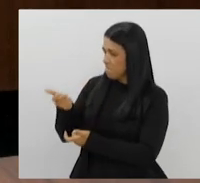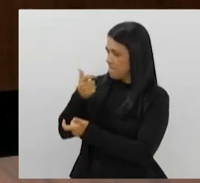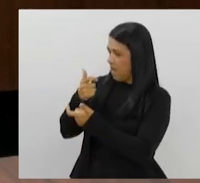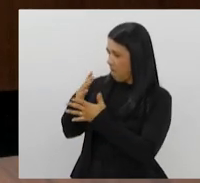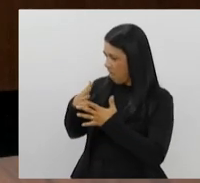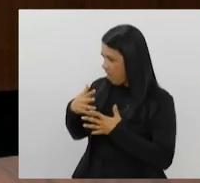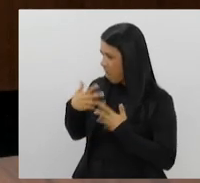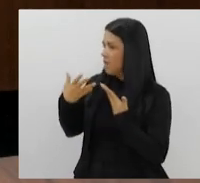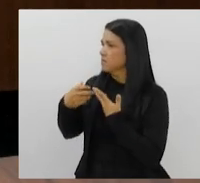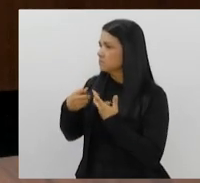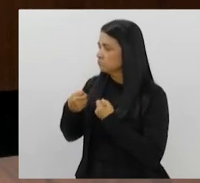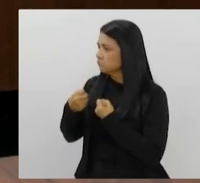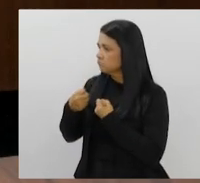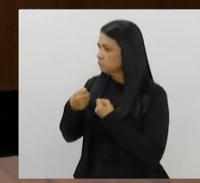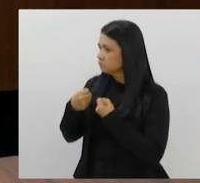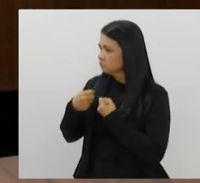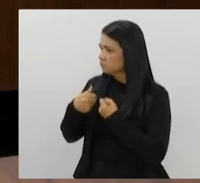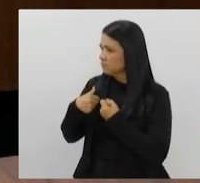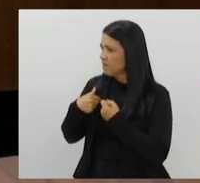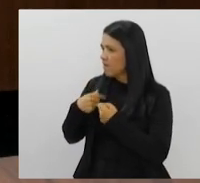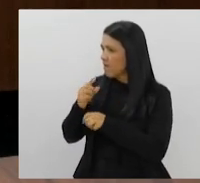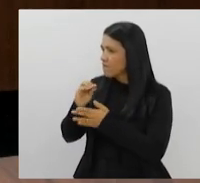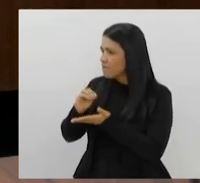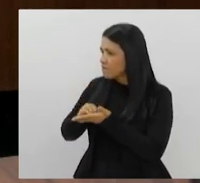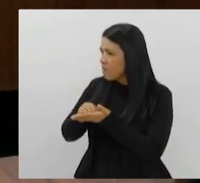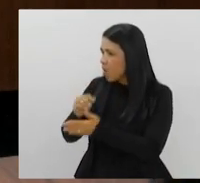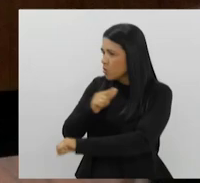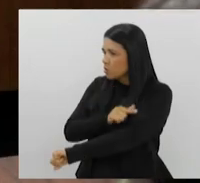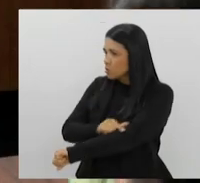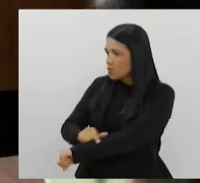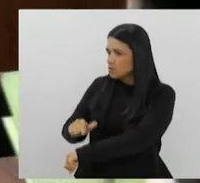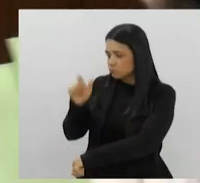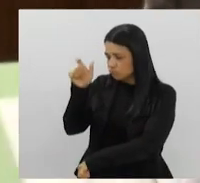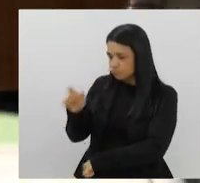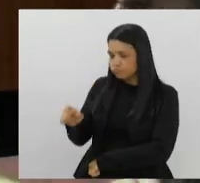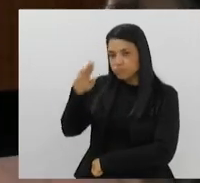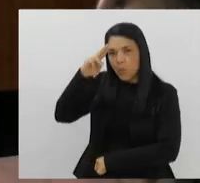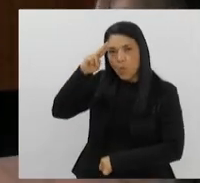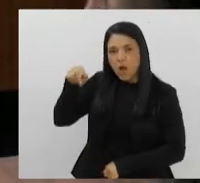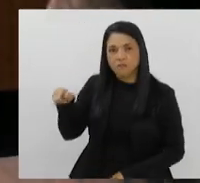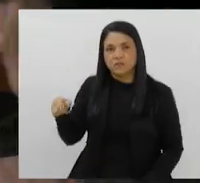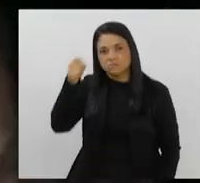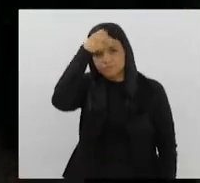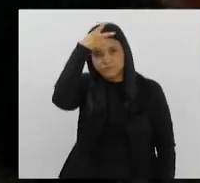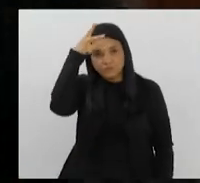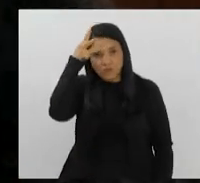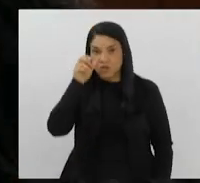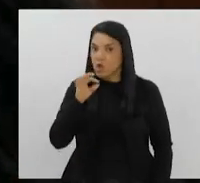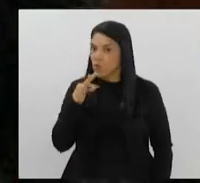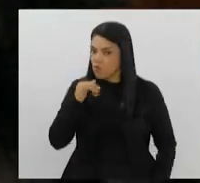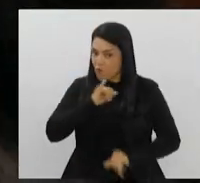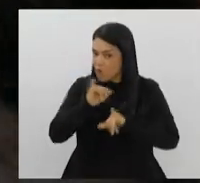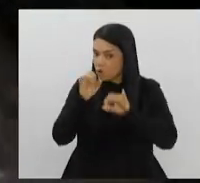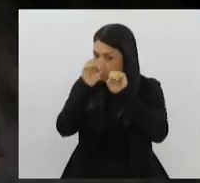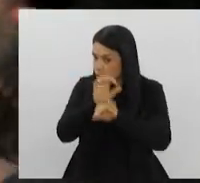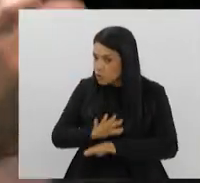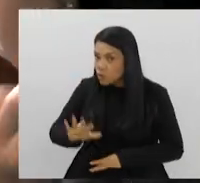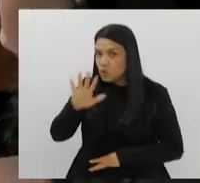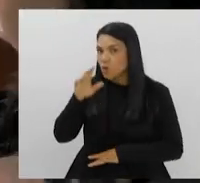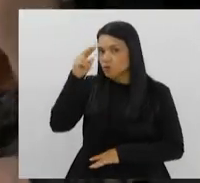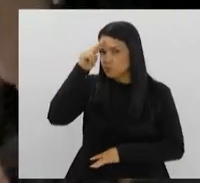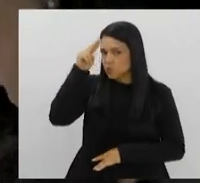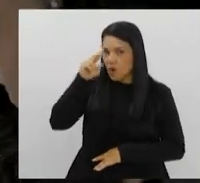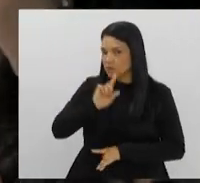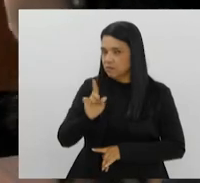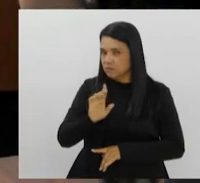surpresa pela falta de educação desse guarda municipal. Eu não quero generalizar que são todos os guardas assim,